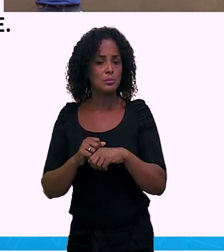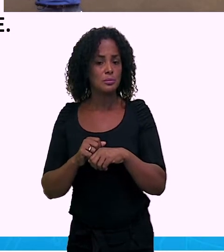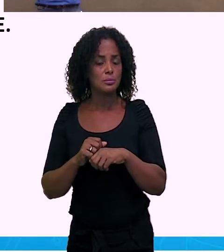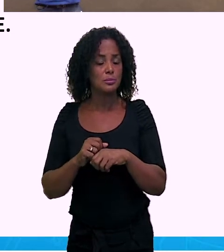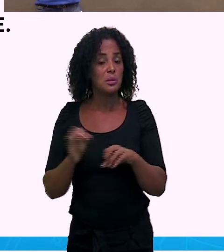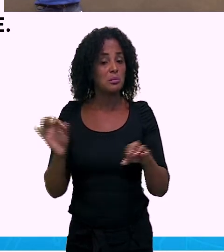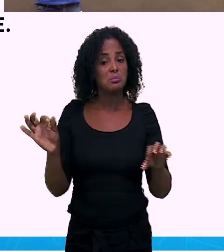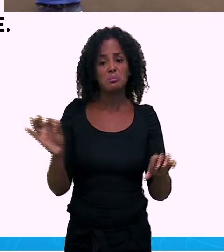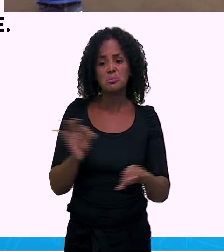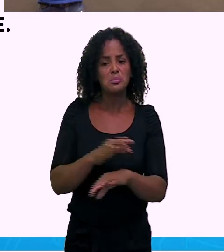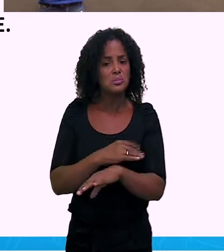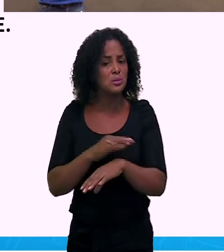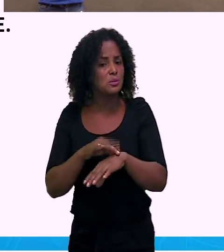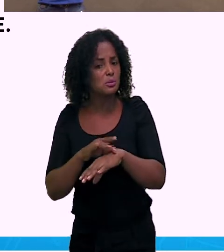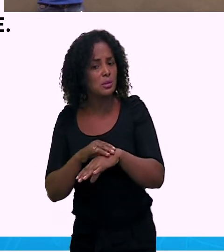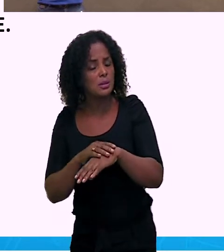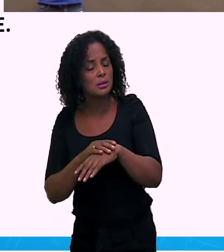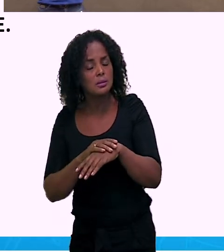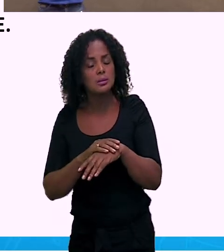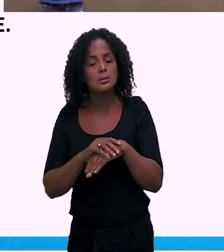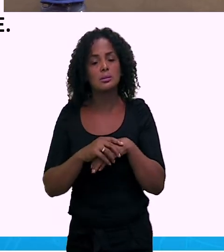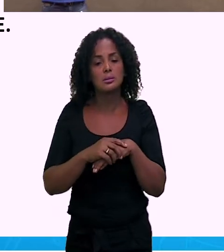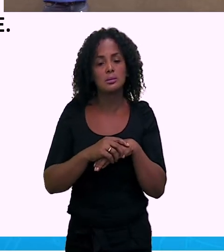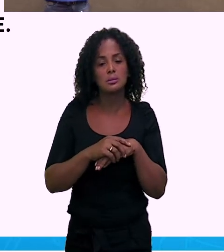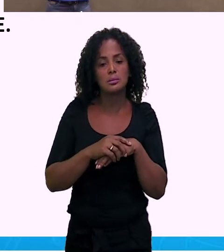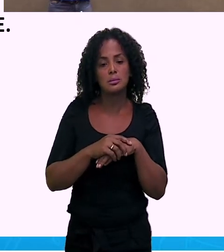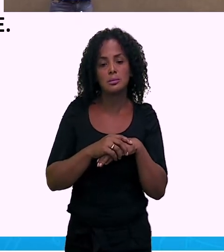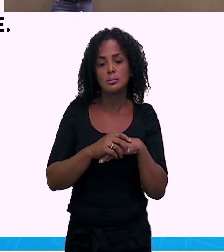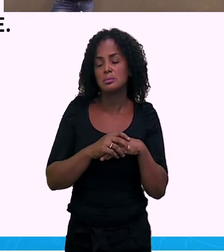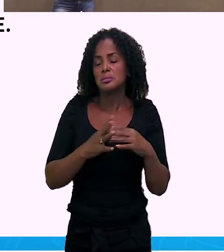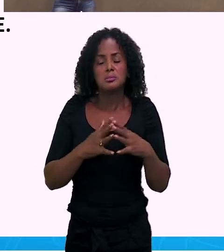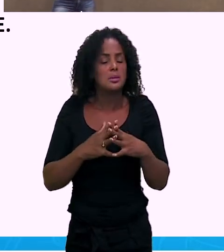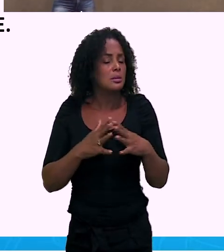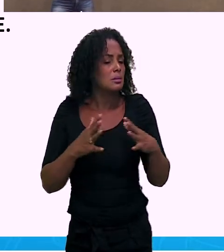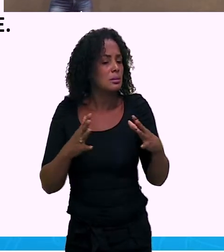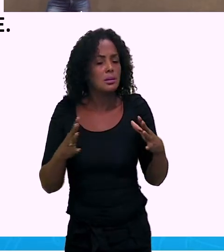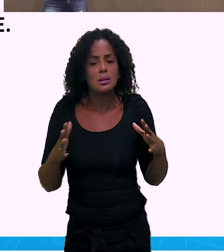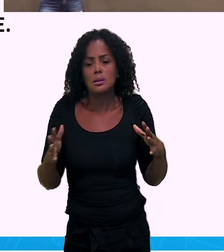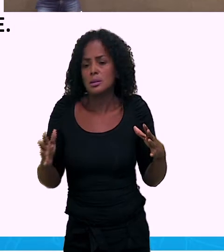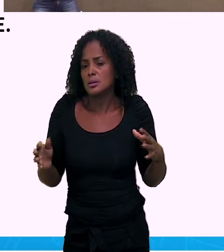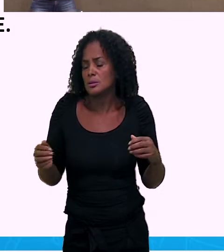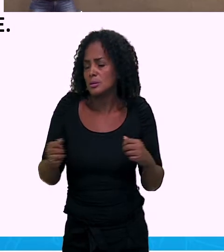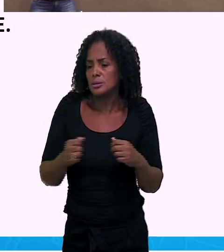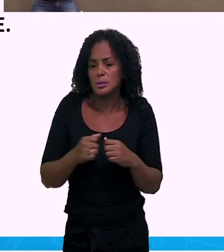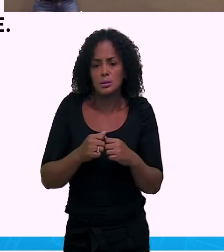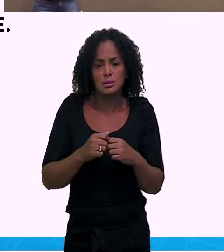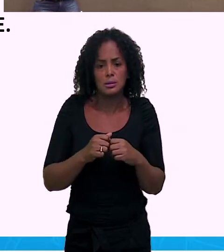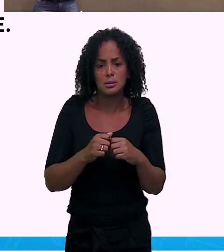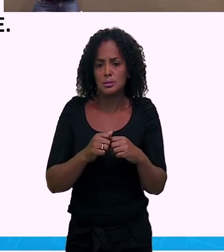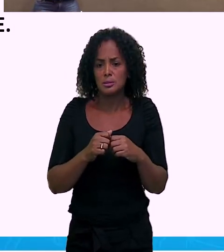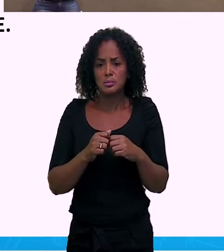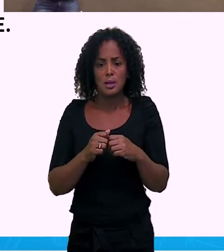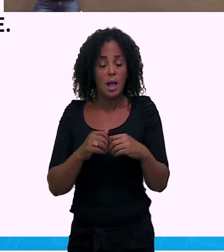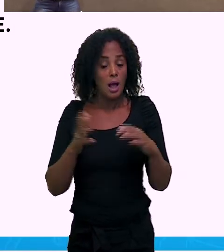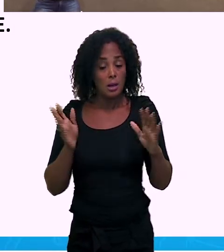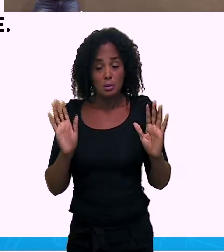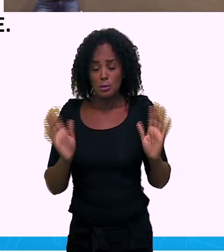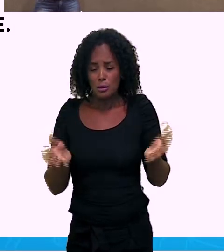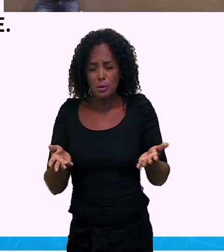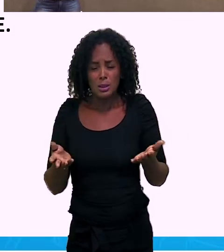a mudança de um tempo para outro, né? A gente está num período aí que a gente tem falado muito